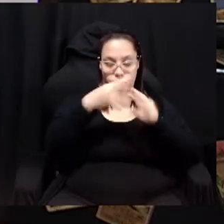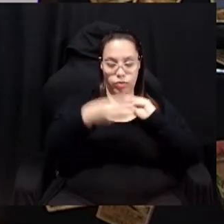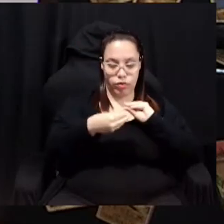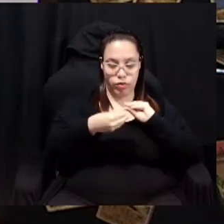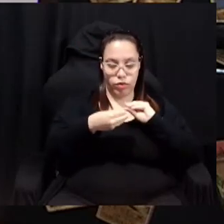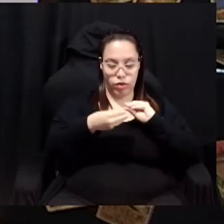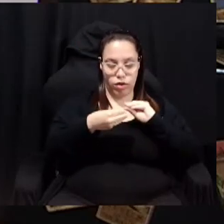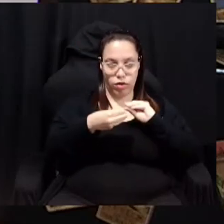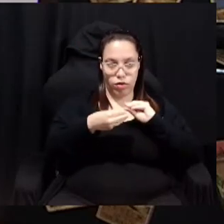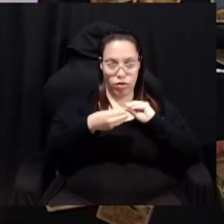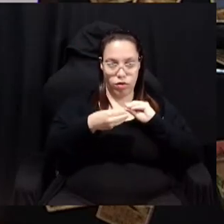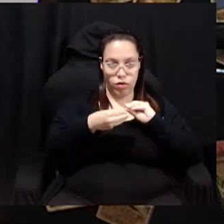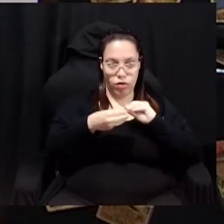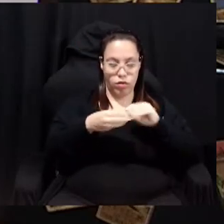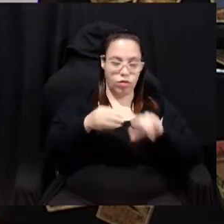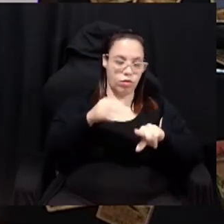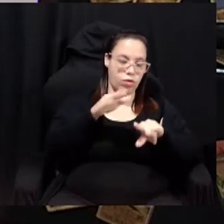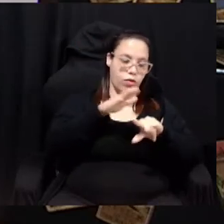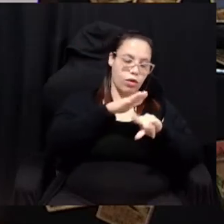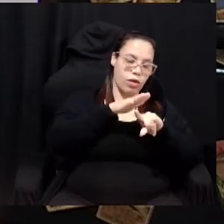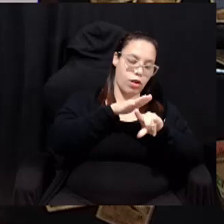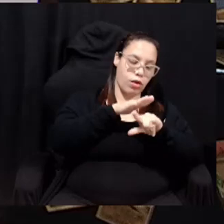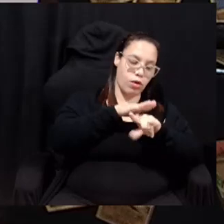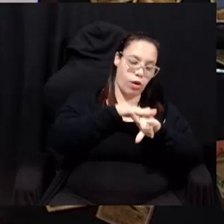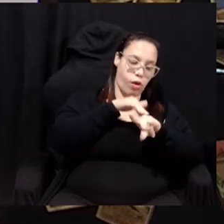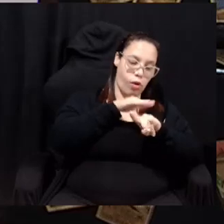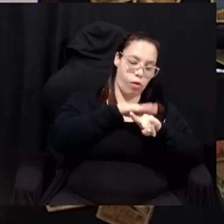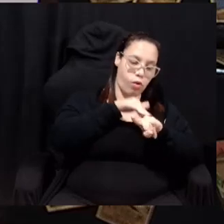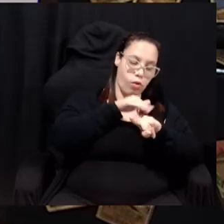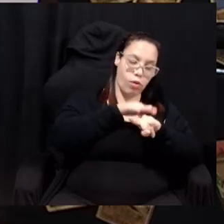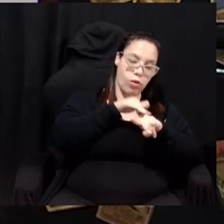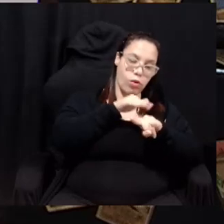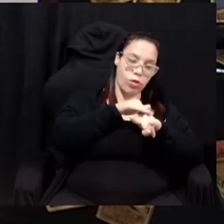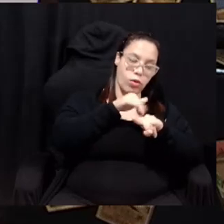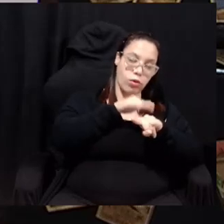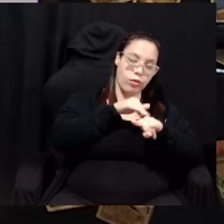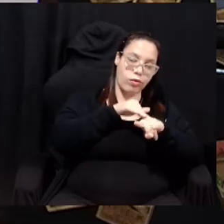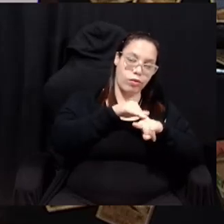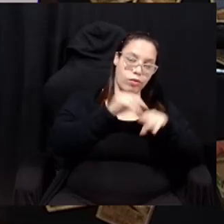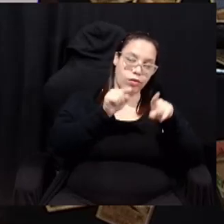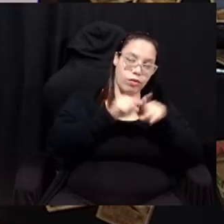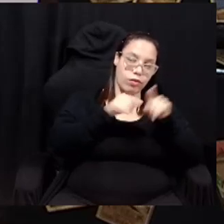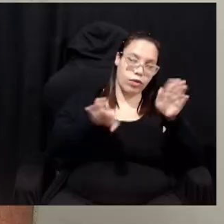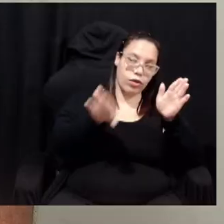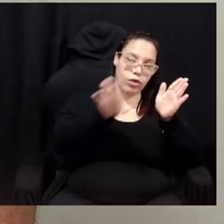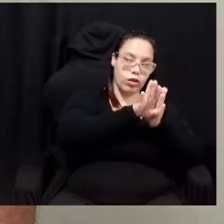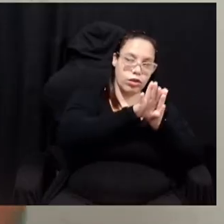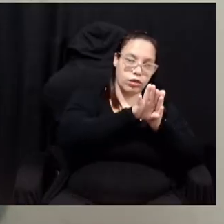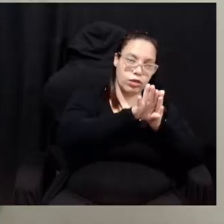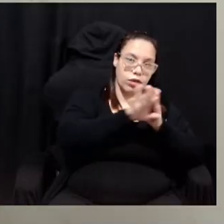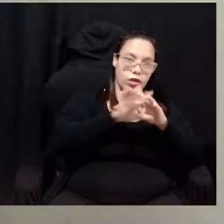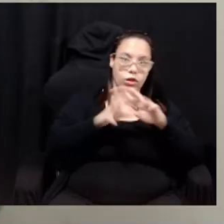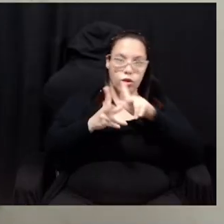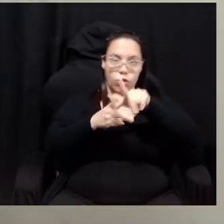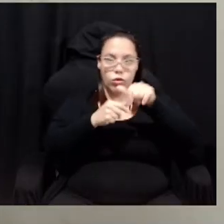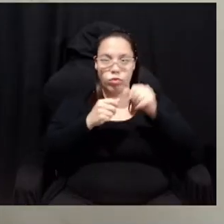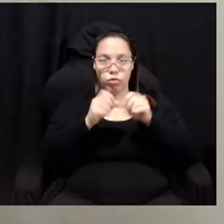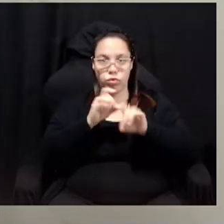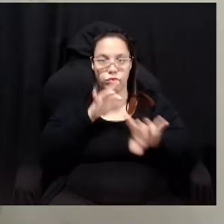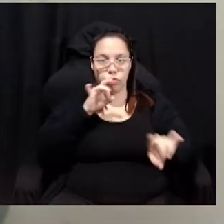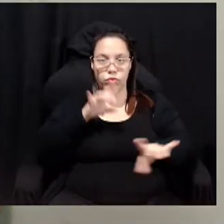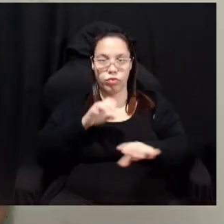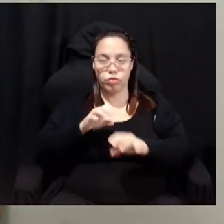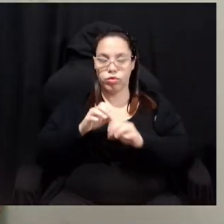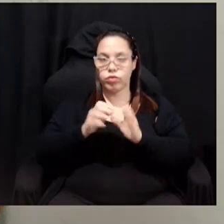ele alcança essas pessoas e o que faz ela querer, ela comprar e aí alcança no mundo digital. O e-commerce ele encurta